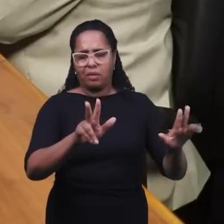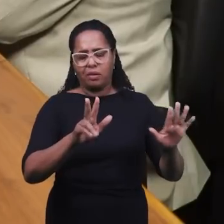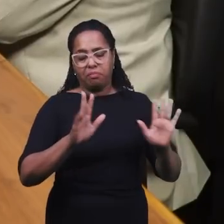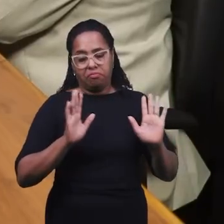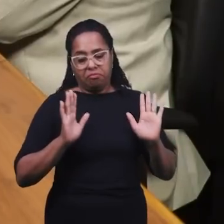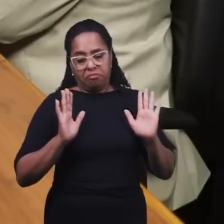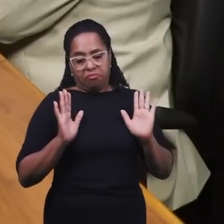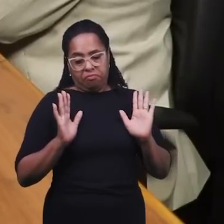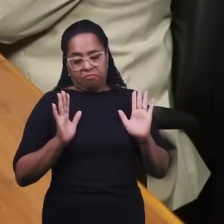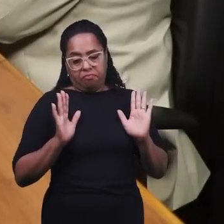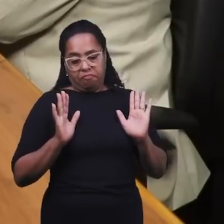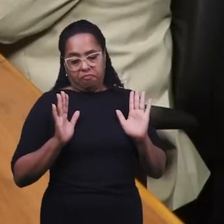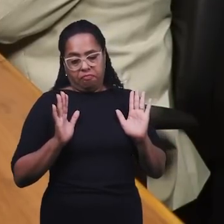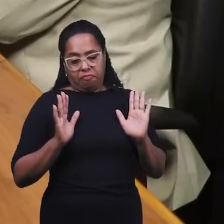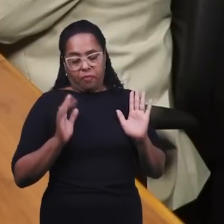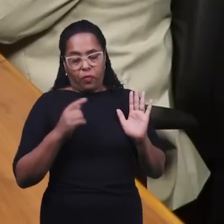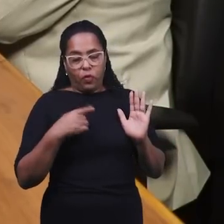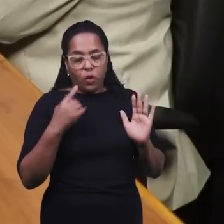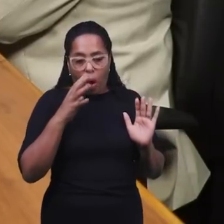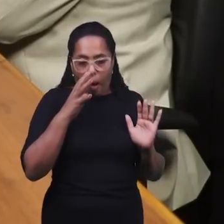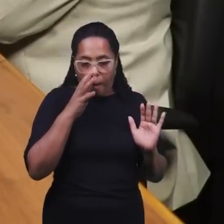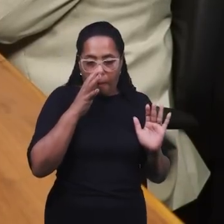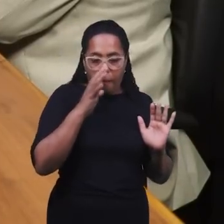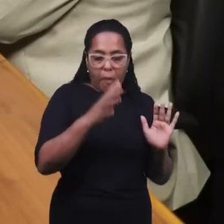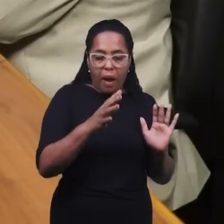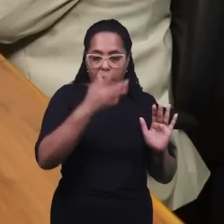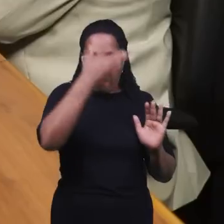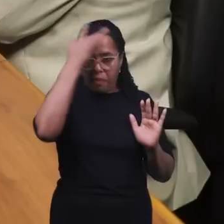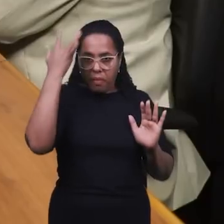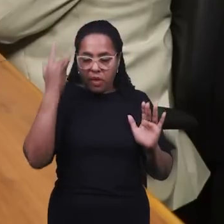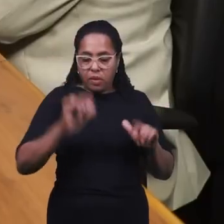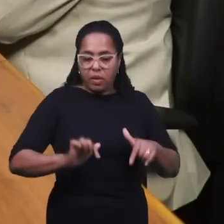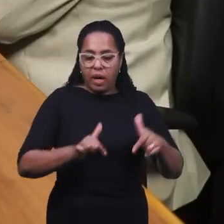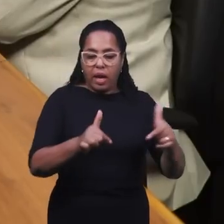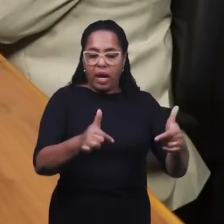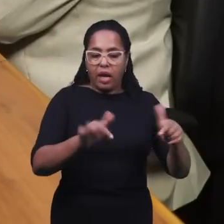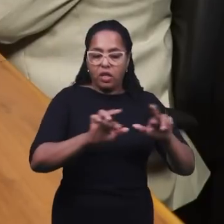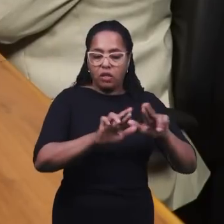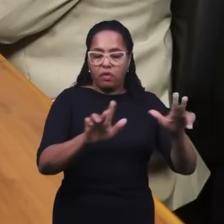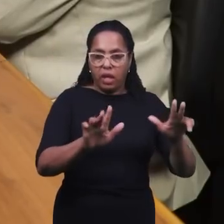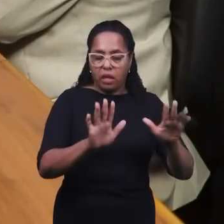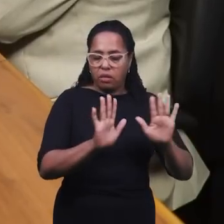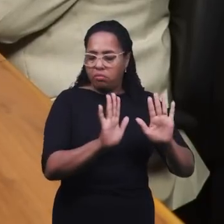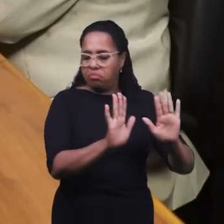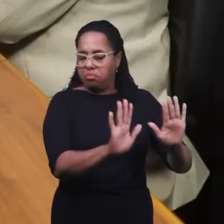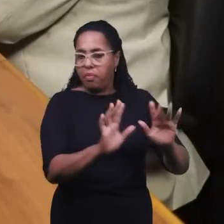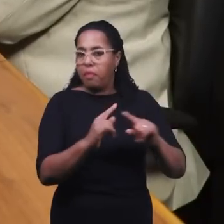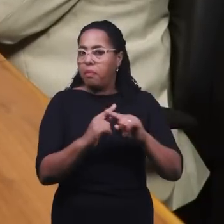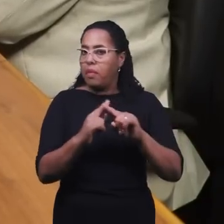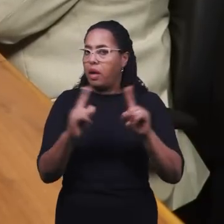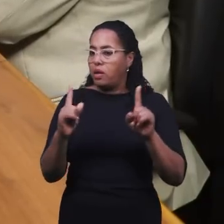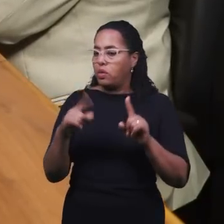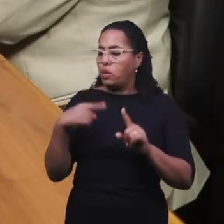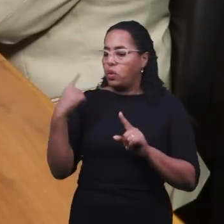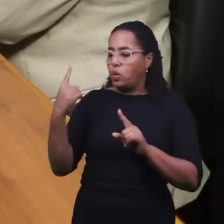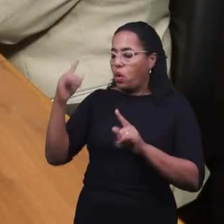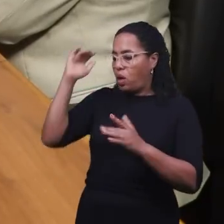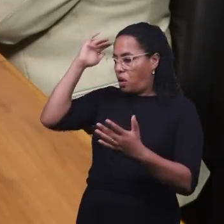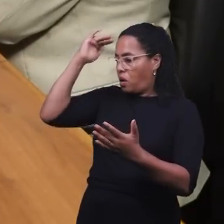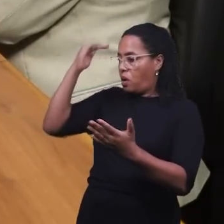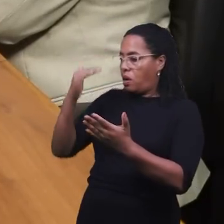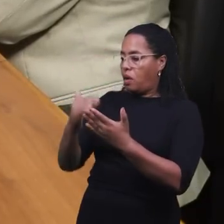vamos... aí é que nós podemos perguntar ao Senhor. Tem grupos que fazem de maneira diferente?